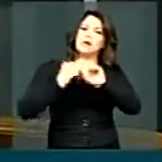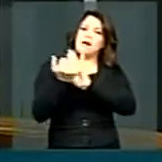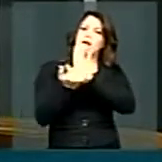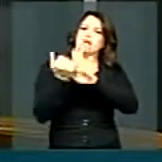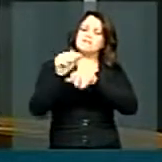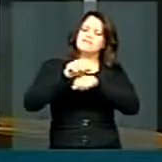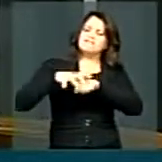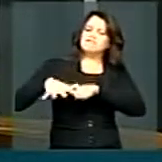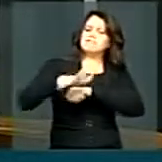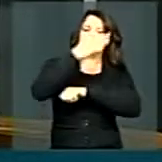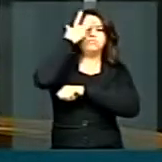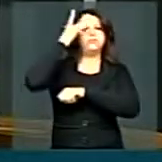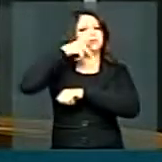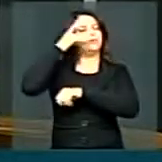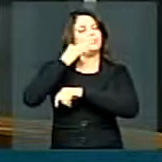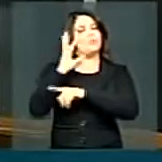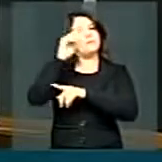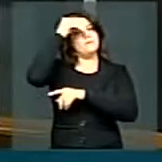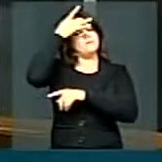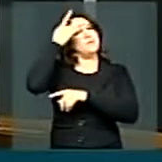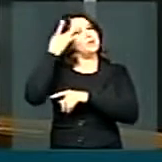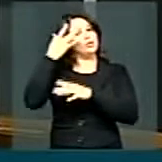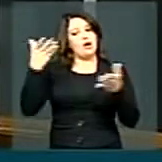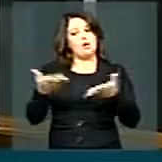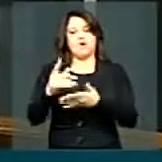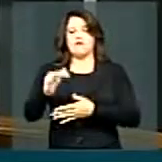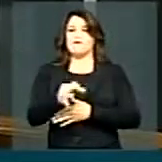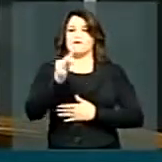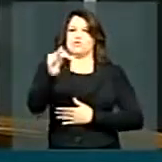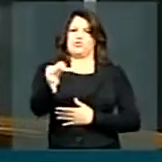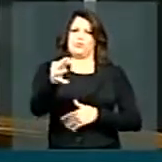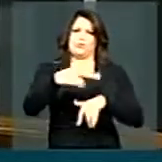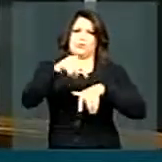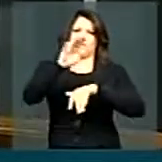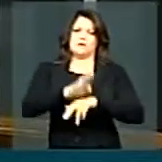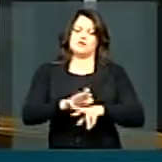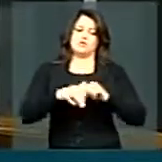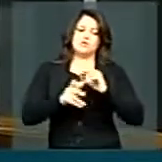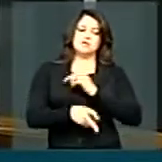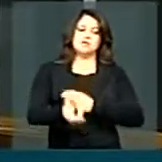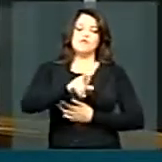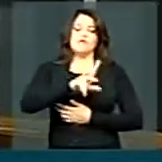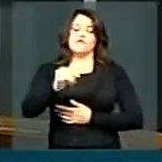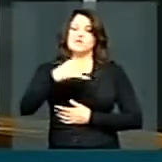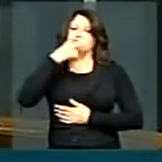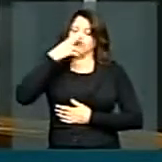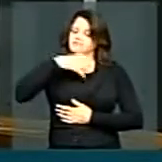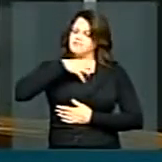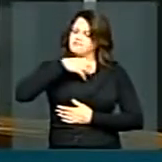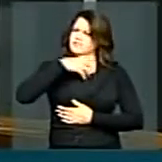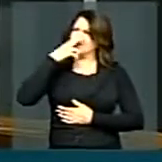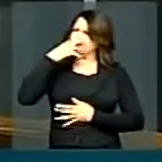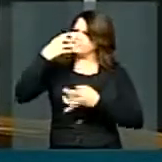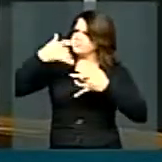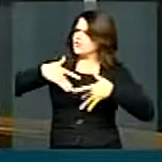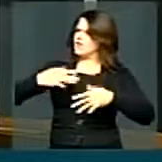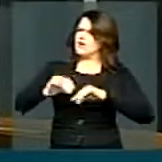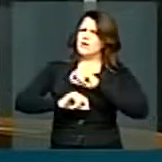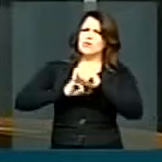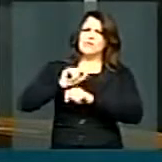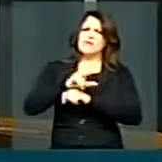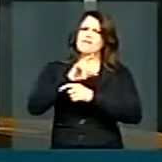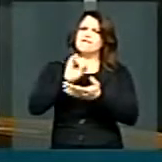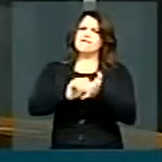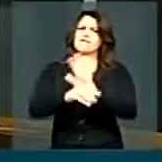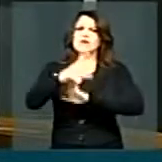e político às gerações presentes e futuras de nossa pátria, que sempre se sente profundamente órfã e carente